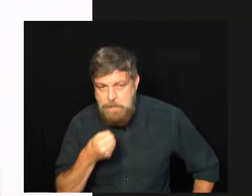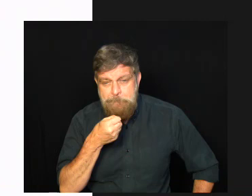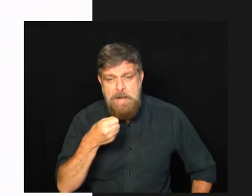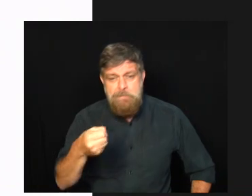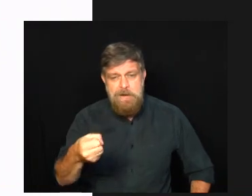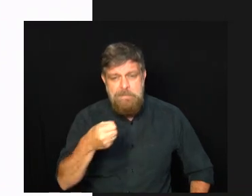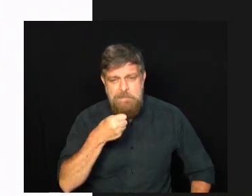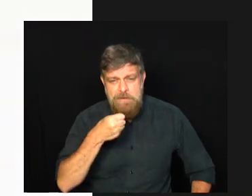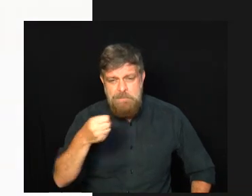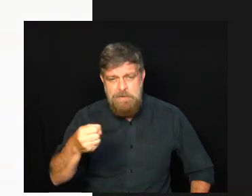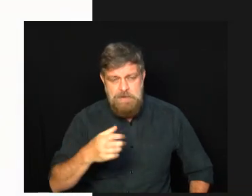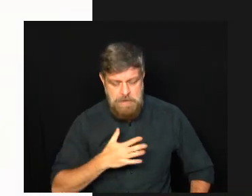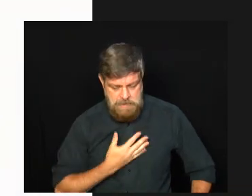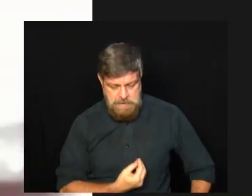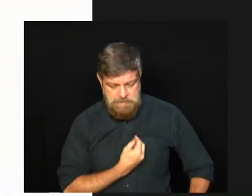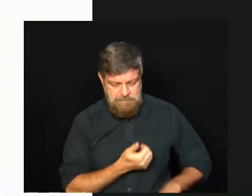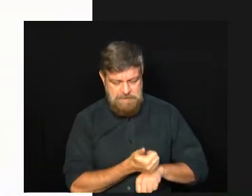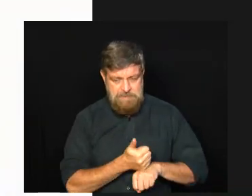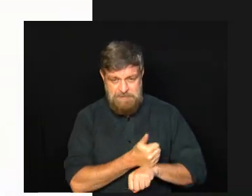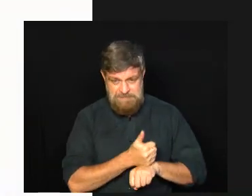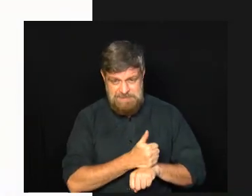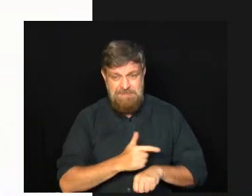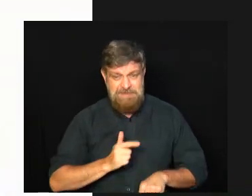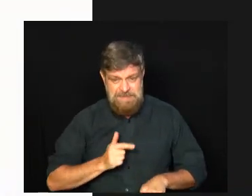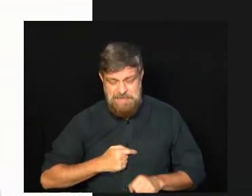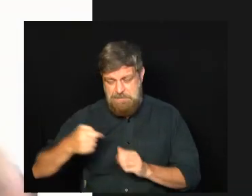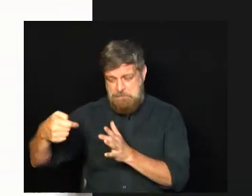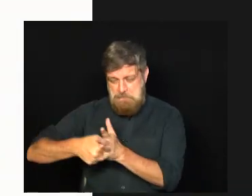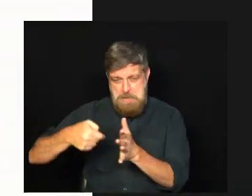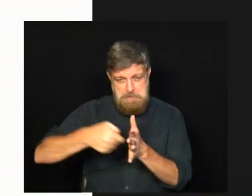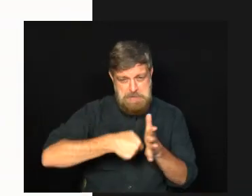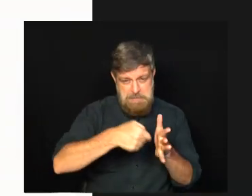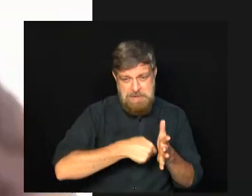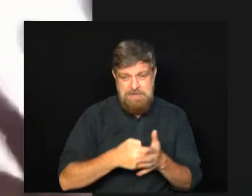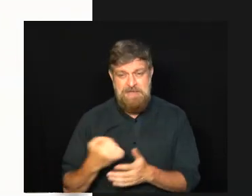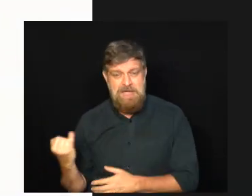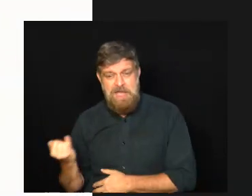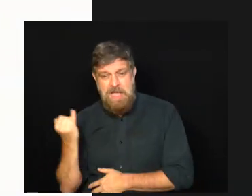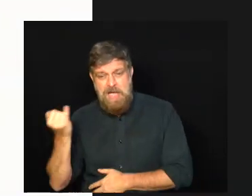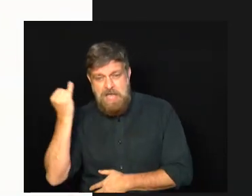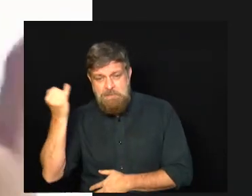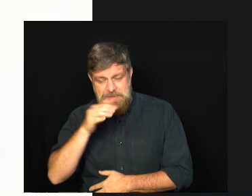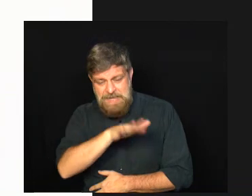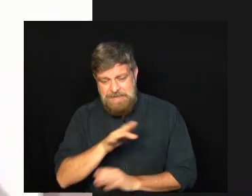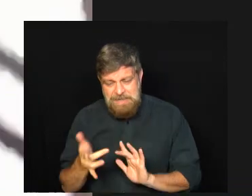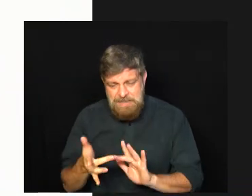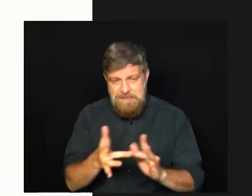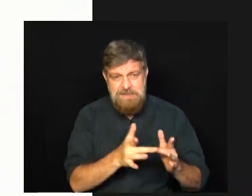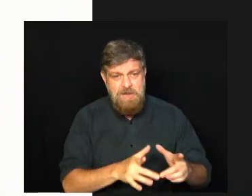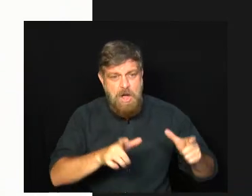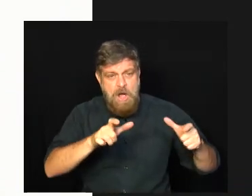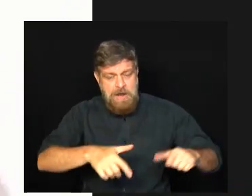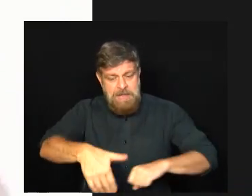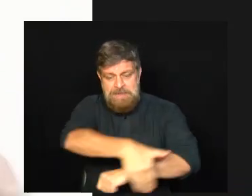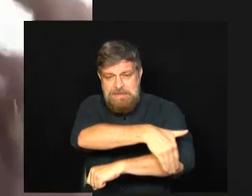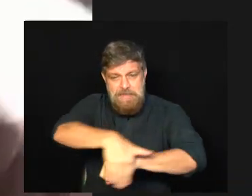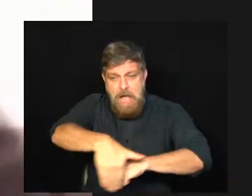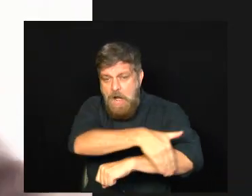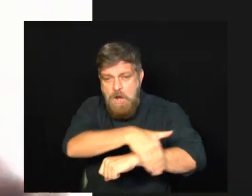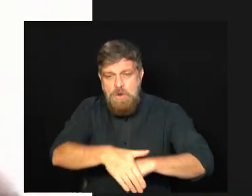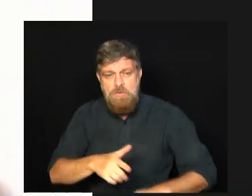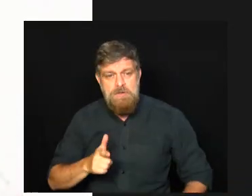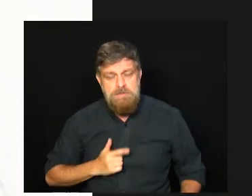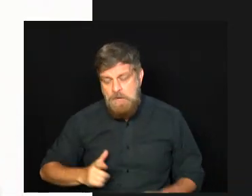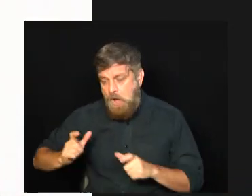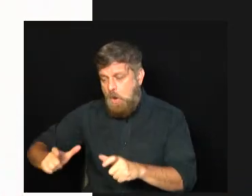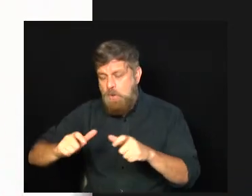ao longo da minha vida a vários jornalistas, da importância desta convivência no espaço da rua, nos